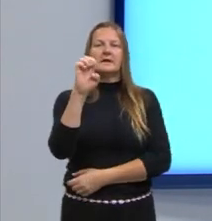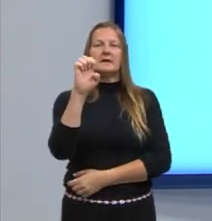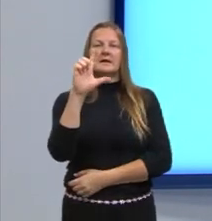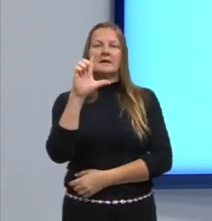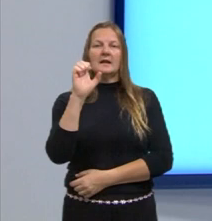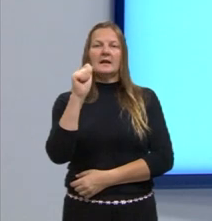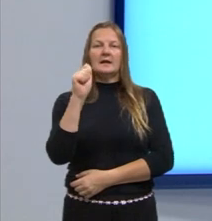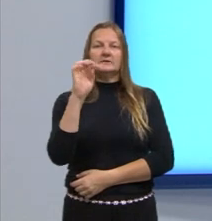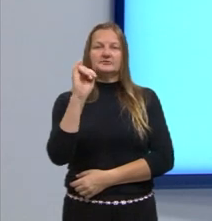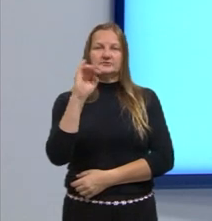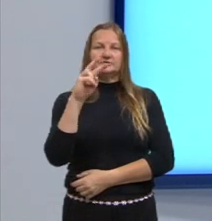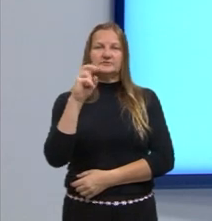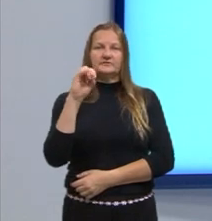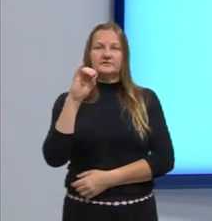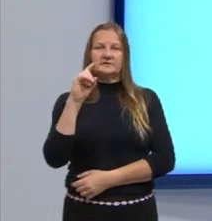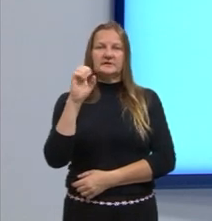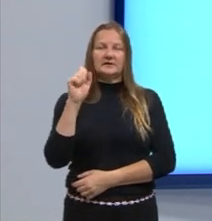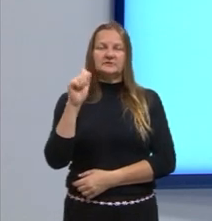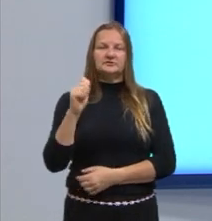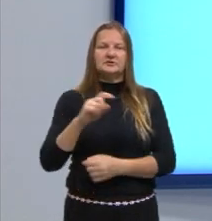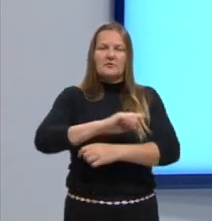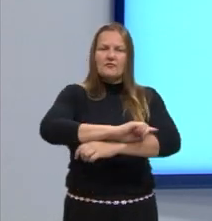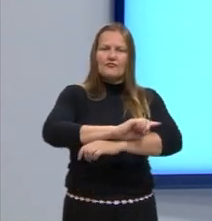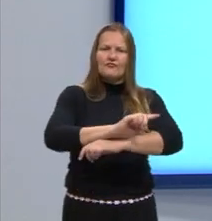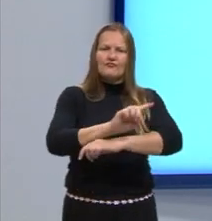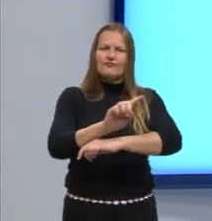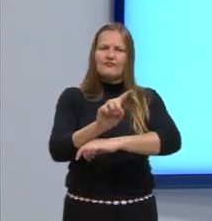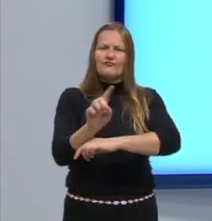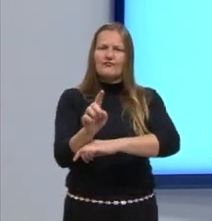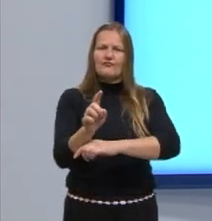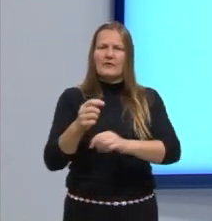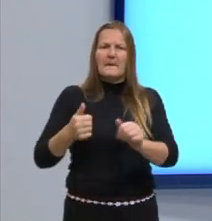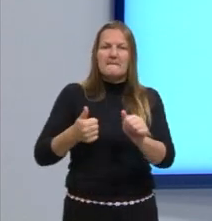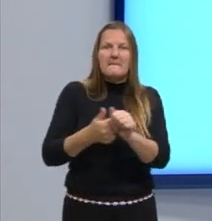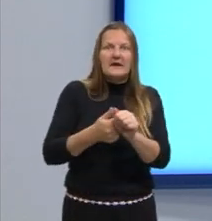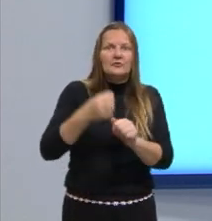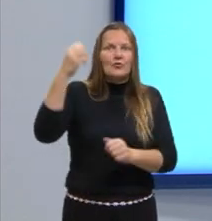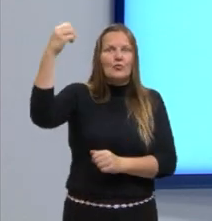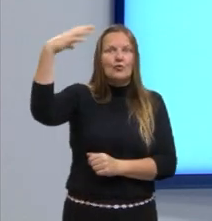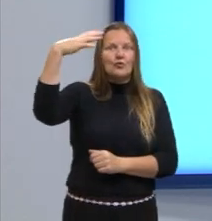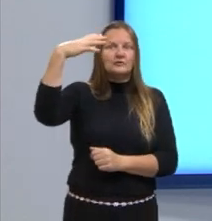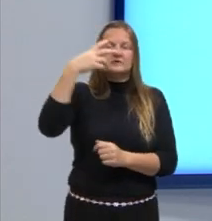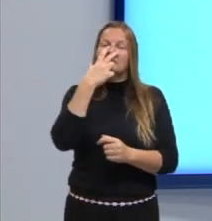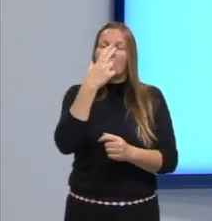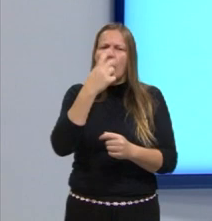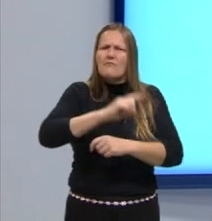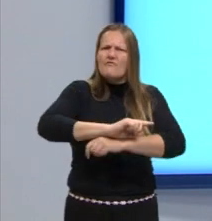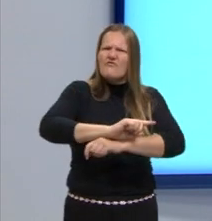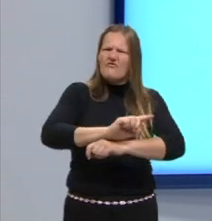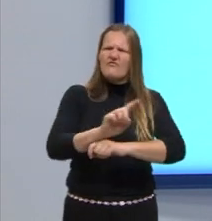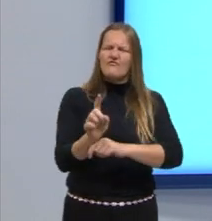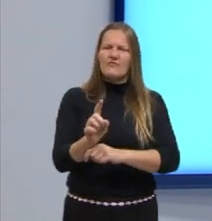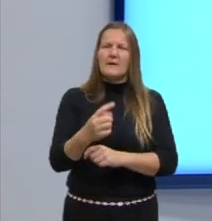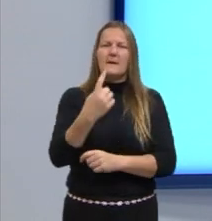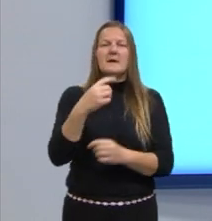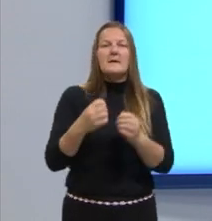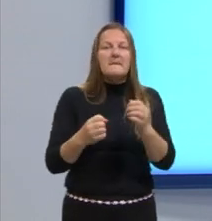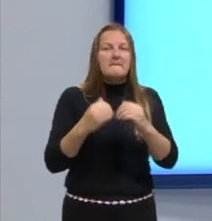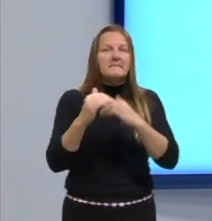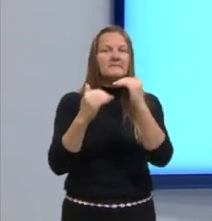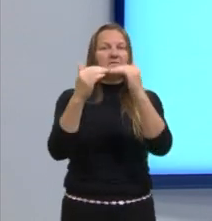aborda os fenômenos que ocorrem com velocidades próximas a da luz e ela foi desenvolvida então em 1905